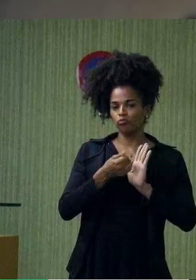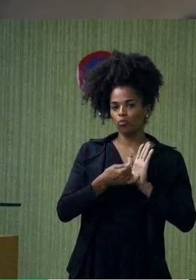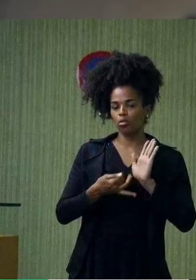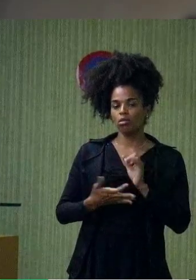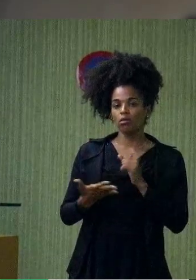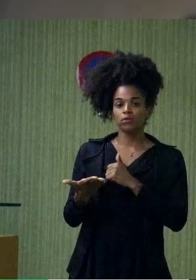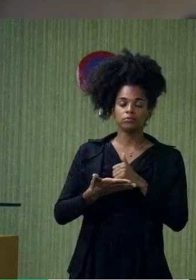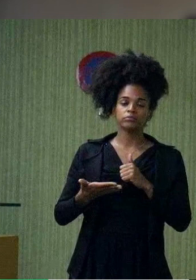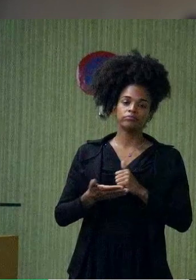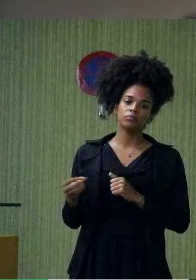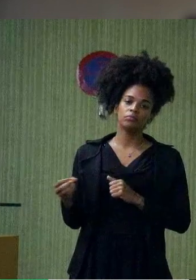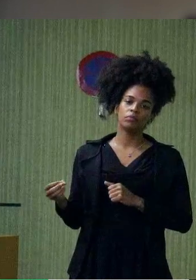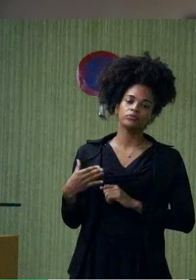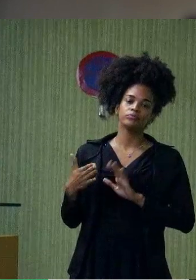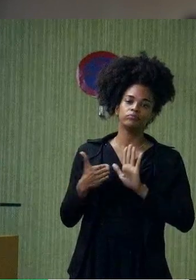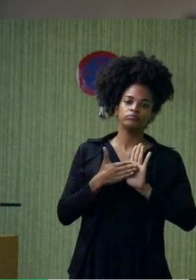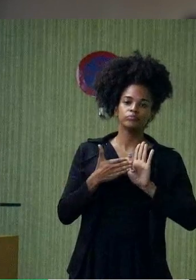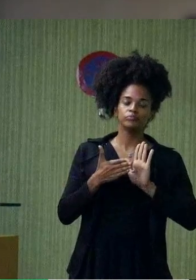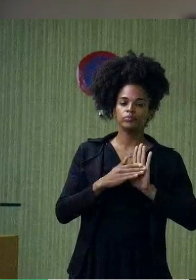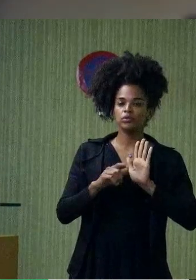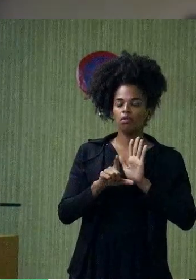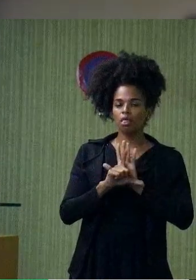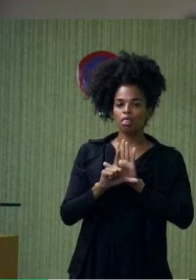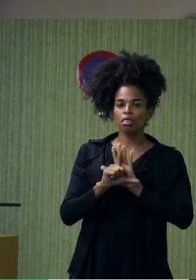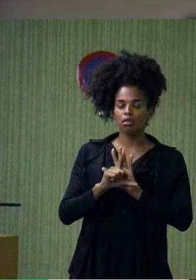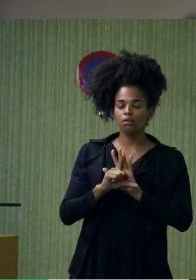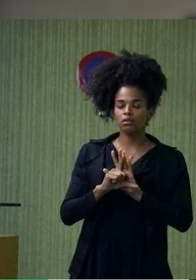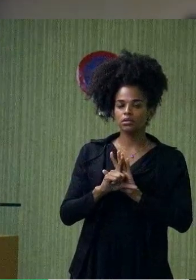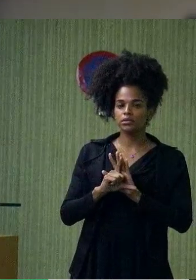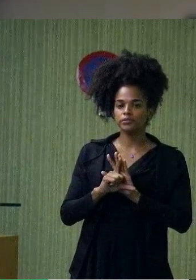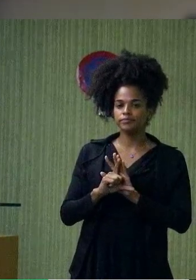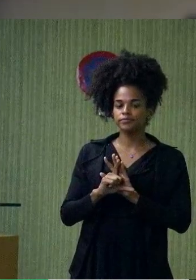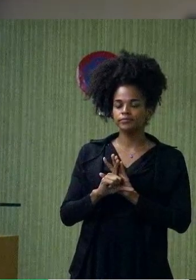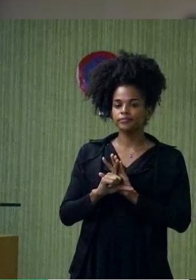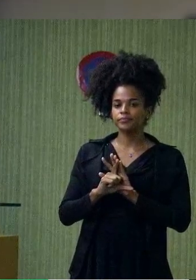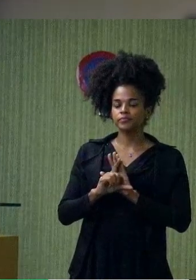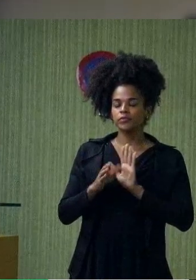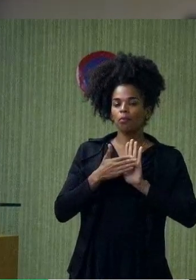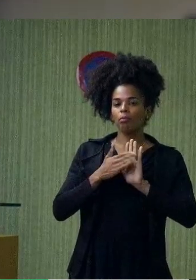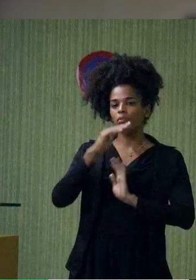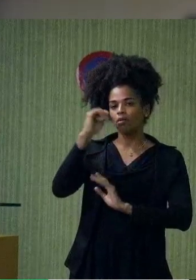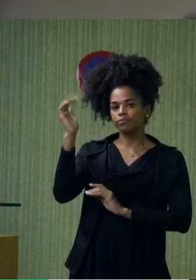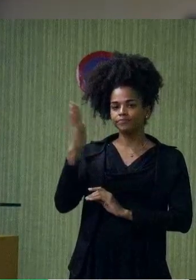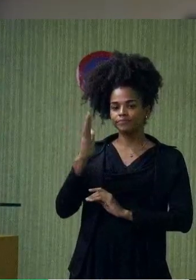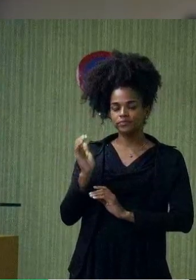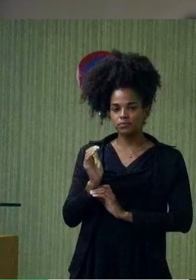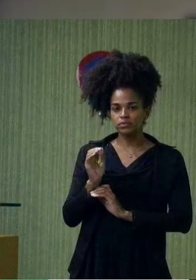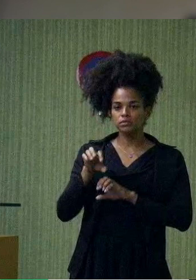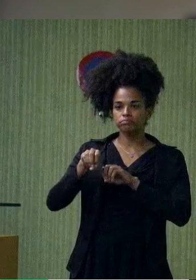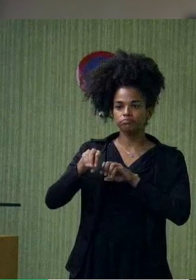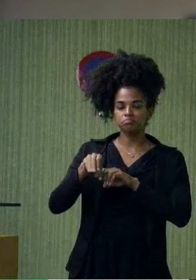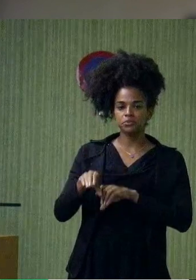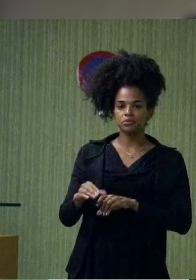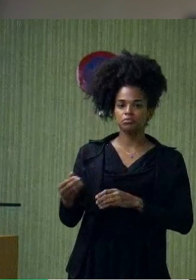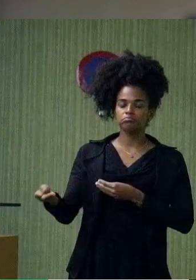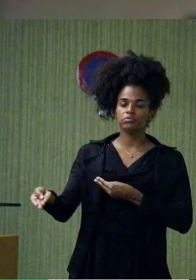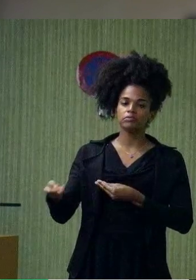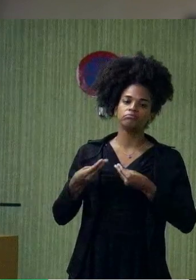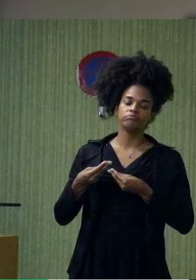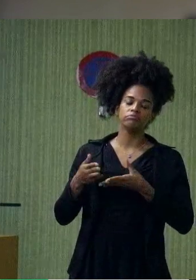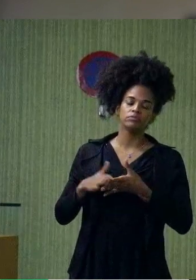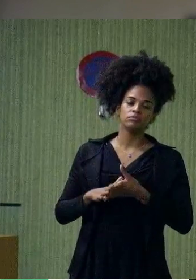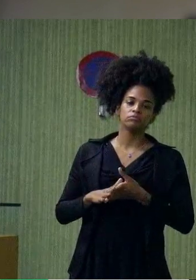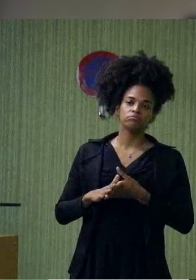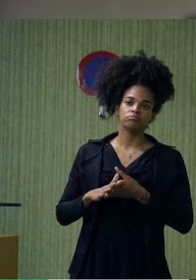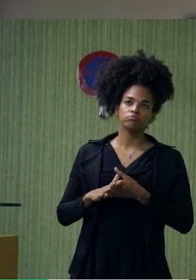projeto o projeto de lei do novo plano nacional de educação né Eh que foi enviado recentemente pelo Ministério de educação aí no